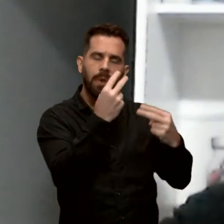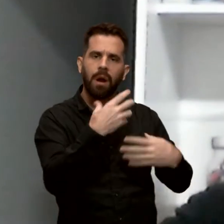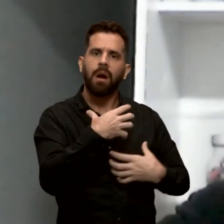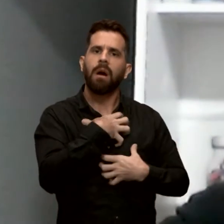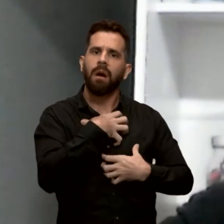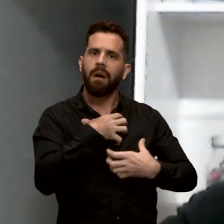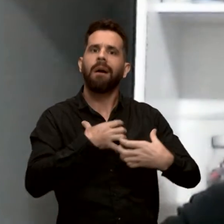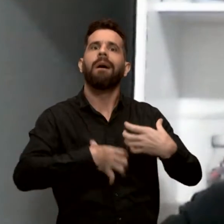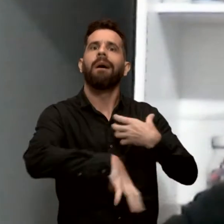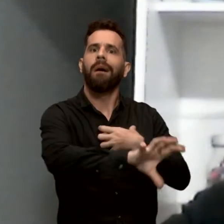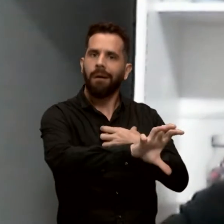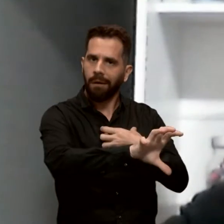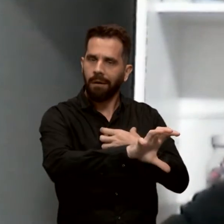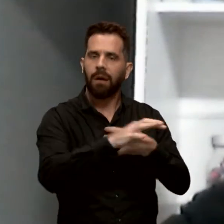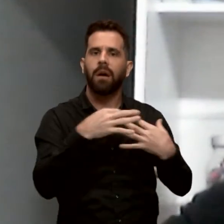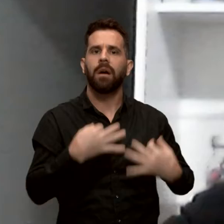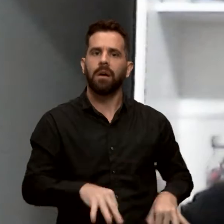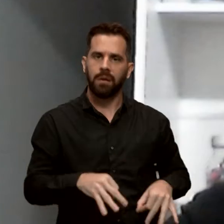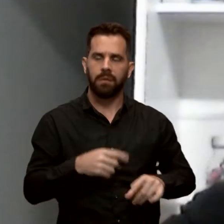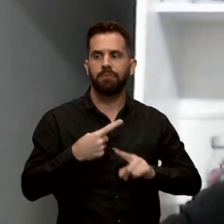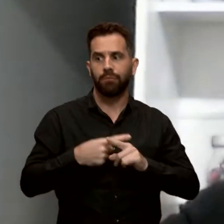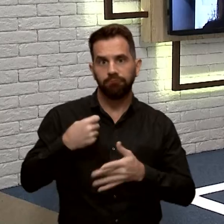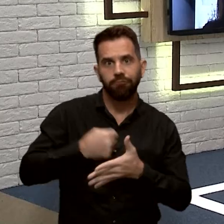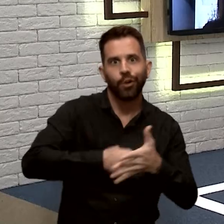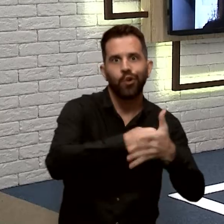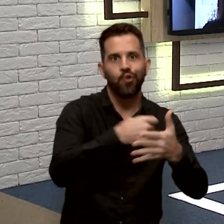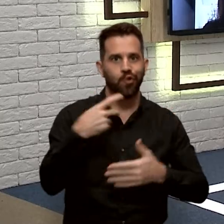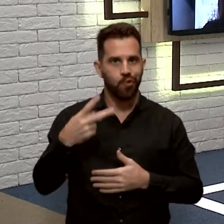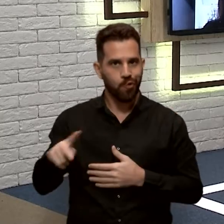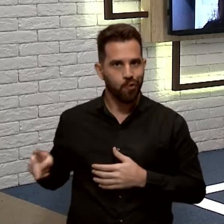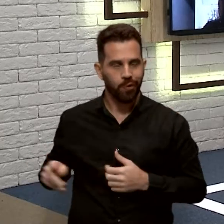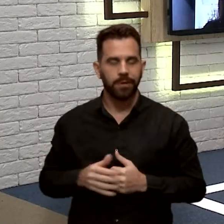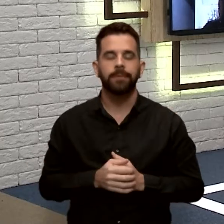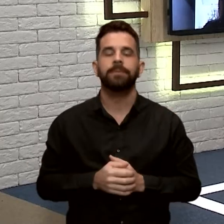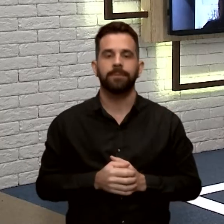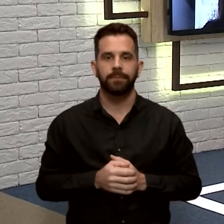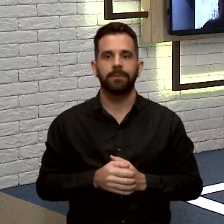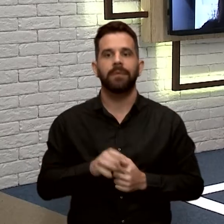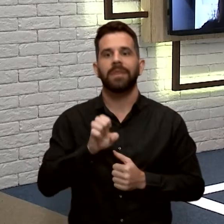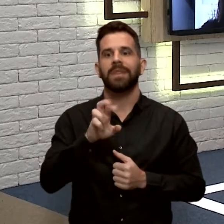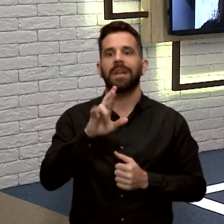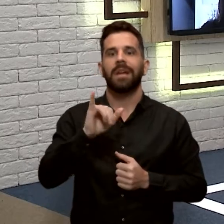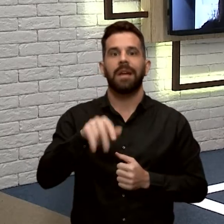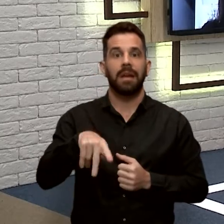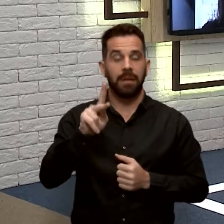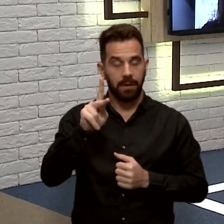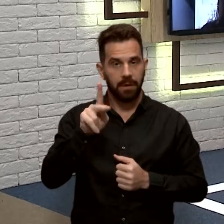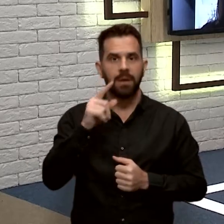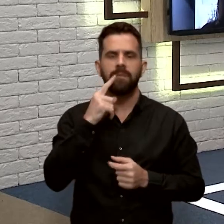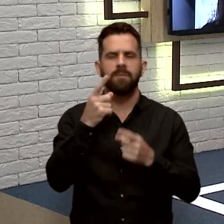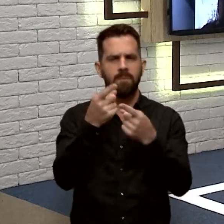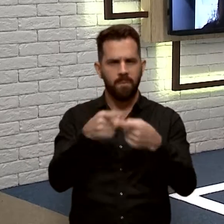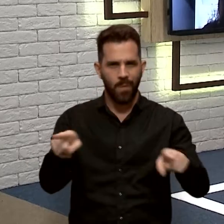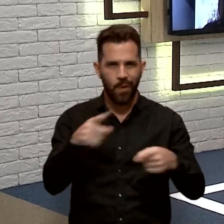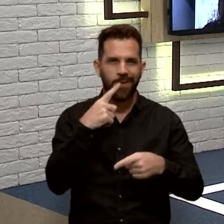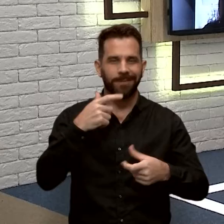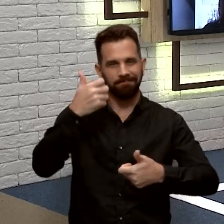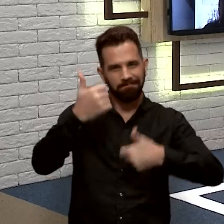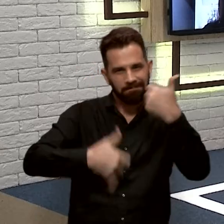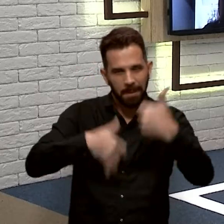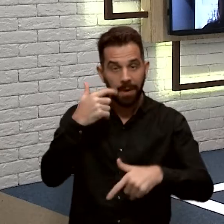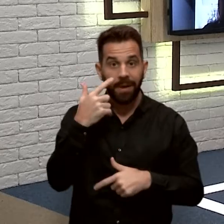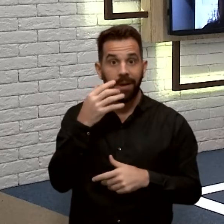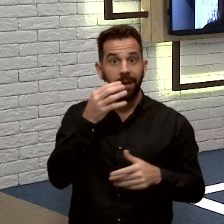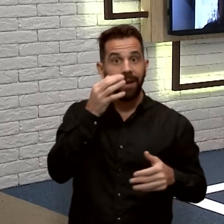essas causas, né? Isso é muito importante. Ô, Eric, a gente, na música que a gente ouviu, assistiu o vídeo